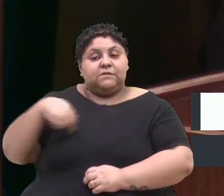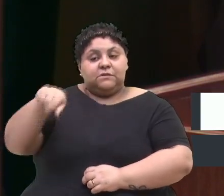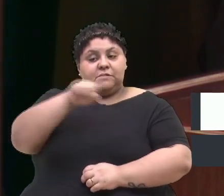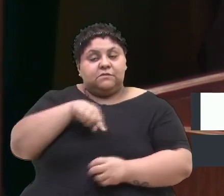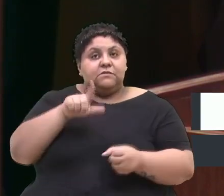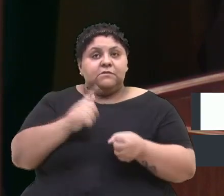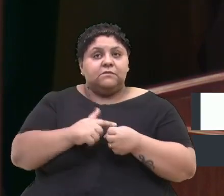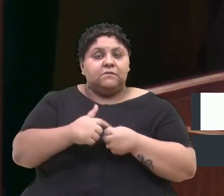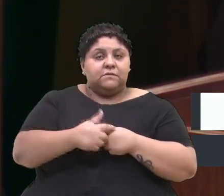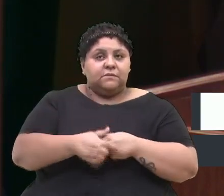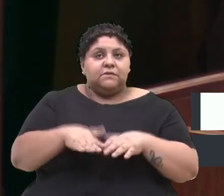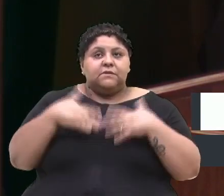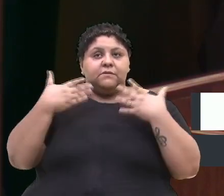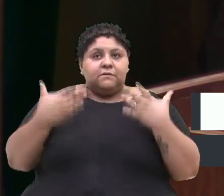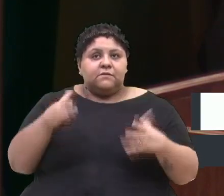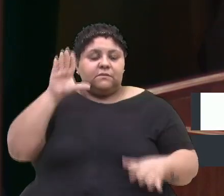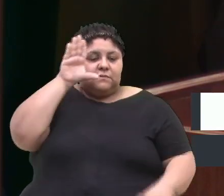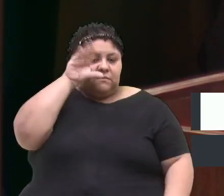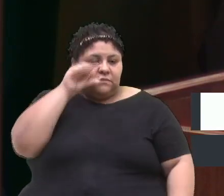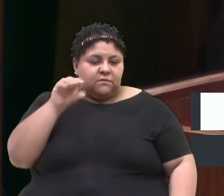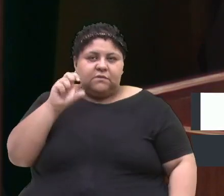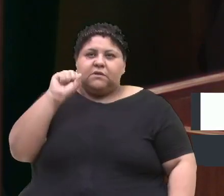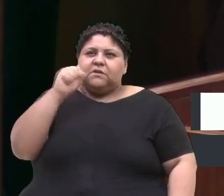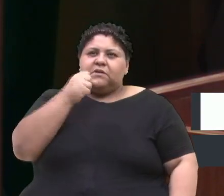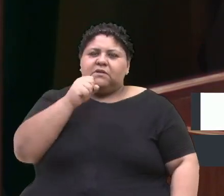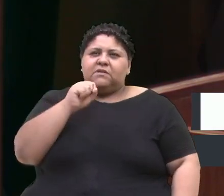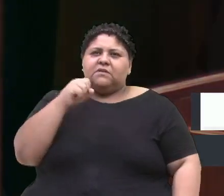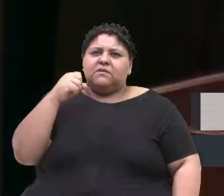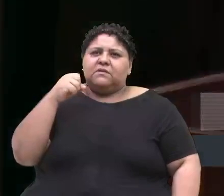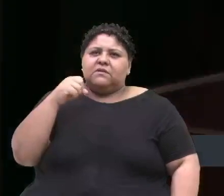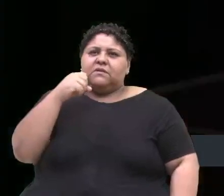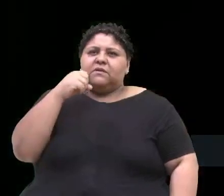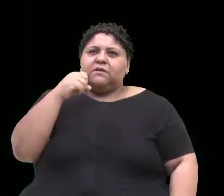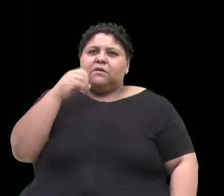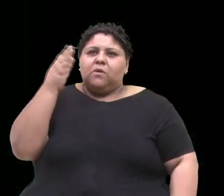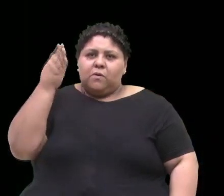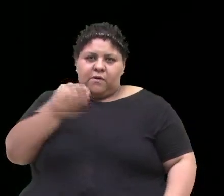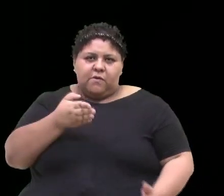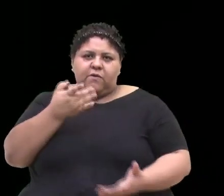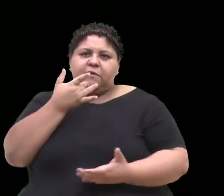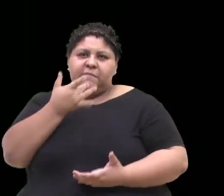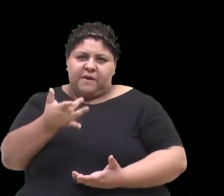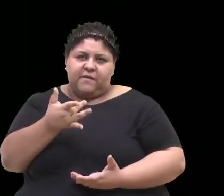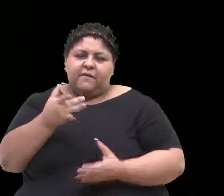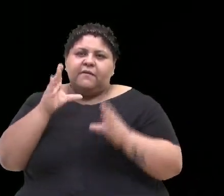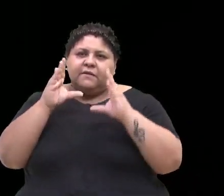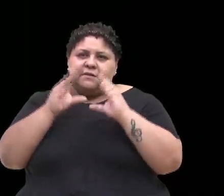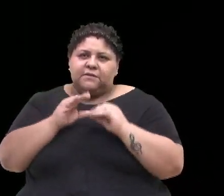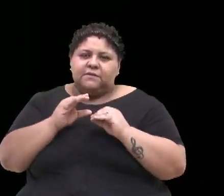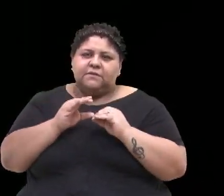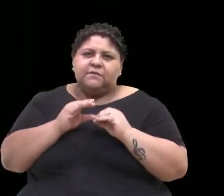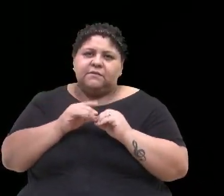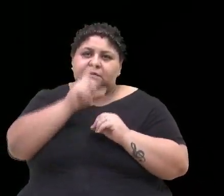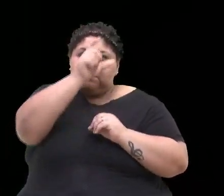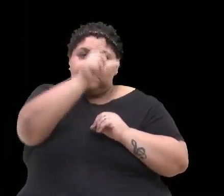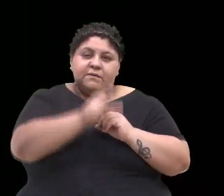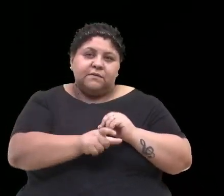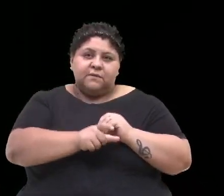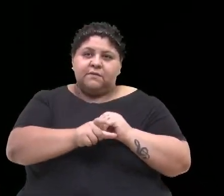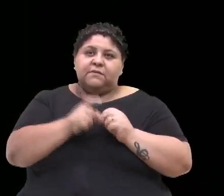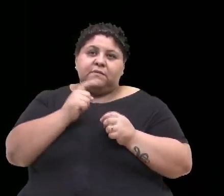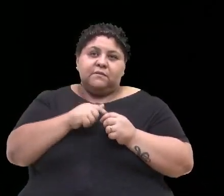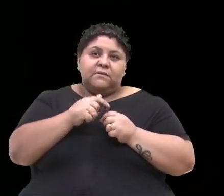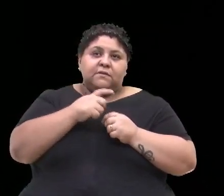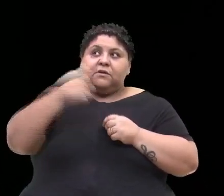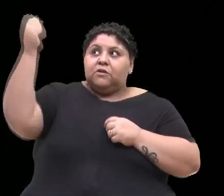cidade. Então, observem que era 20h31 da noite, né, 8h30 da noite. Ali estavam pessoas, a cidade